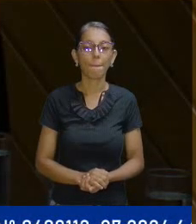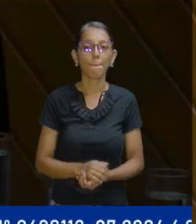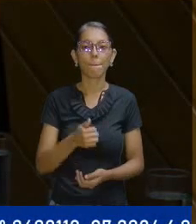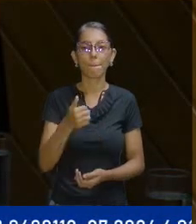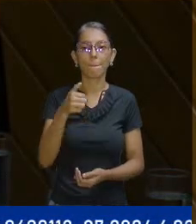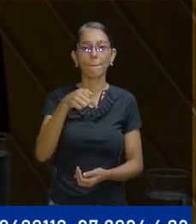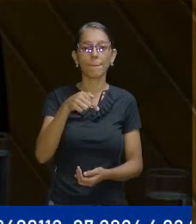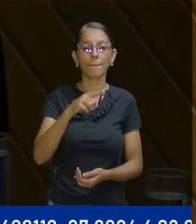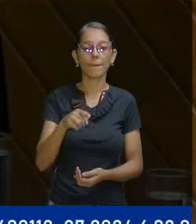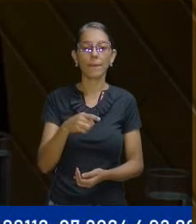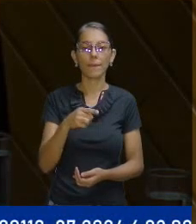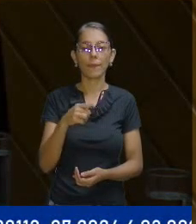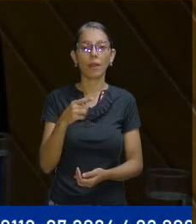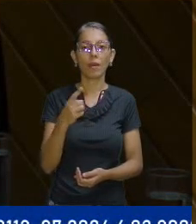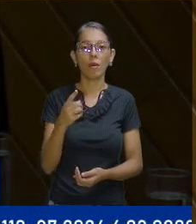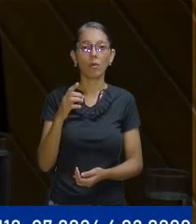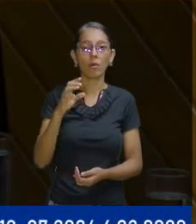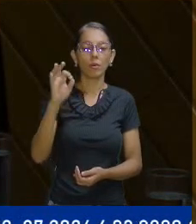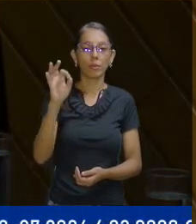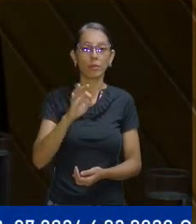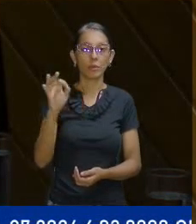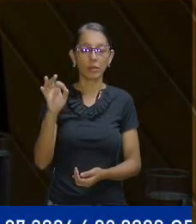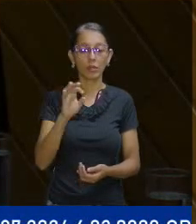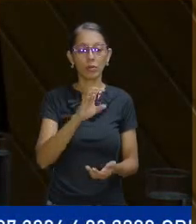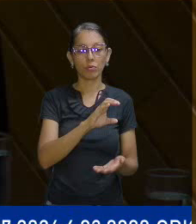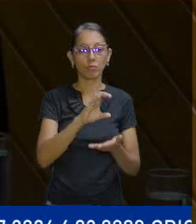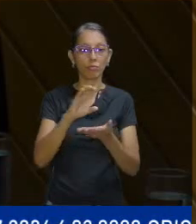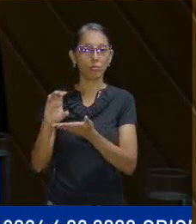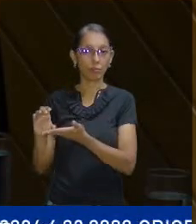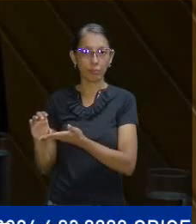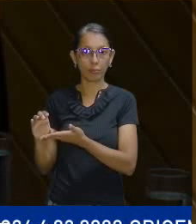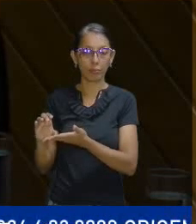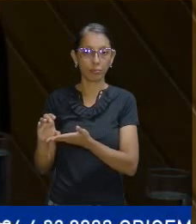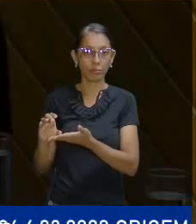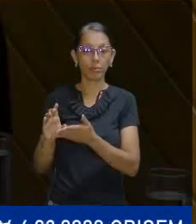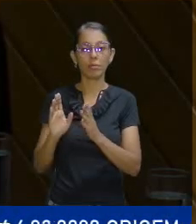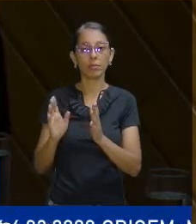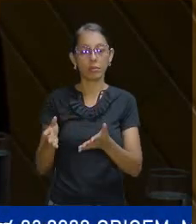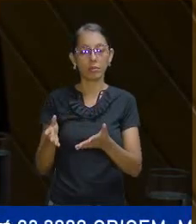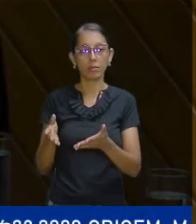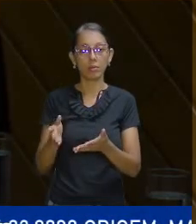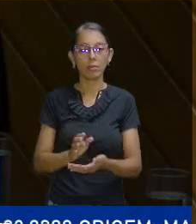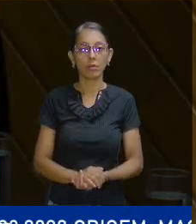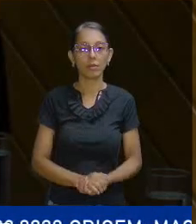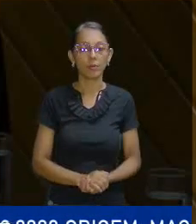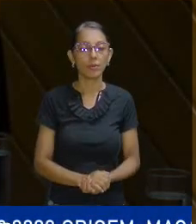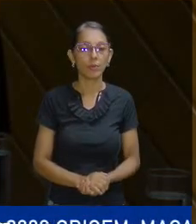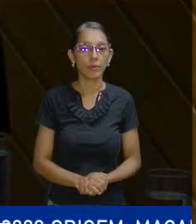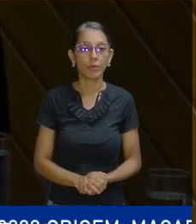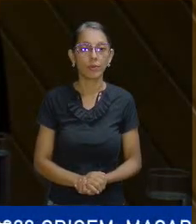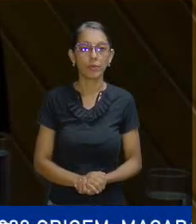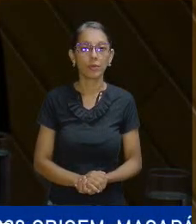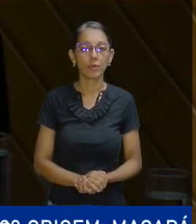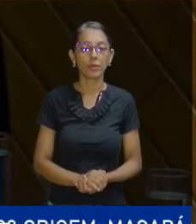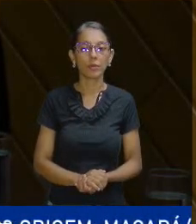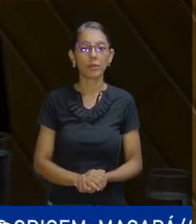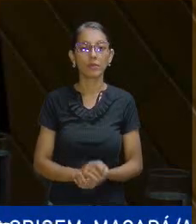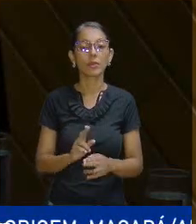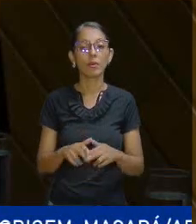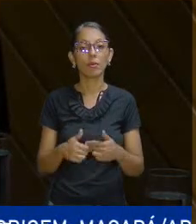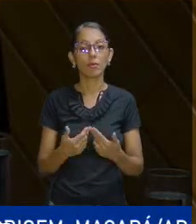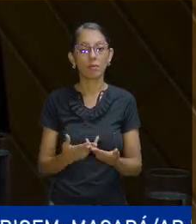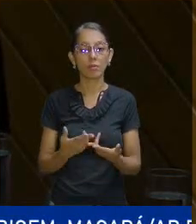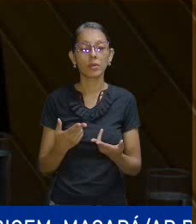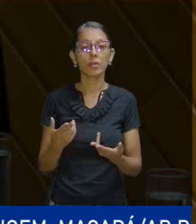17,91% do total de recursos recebidos do fundo partidário, tanto em termos absolutos quanto percentuais, impede a